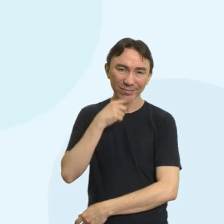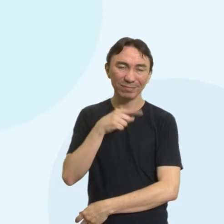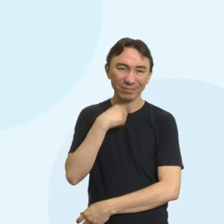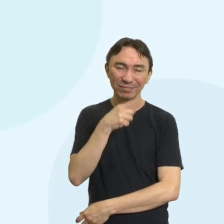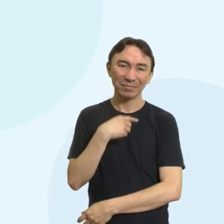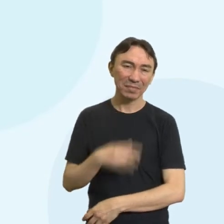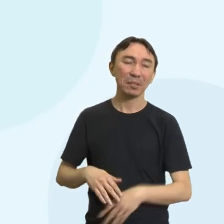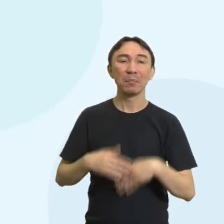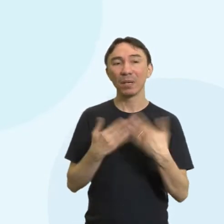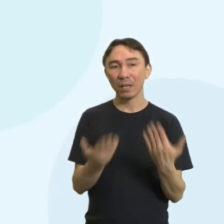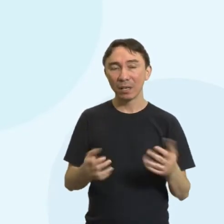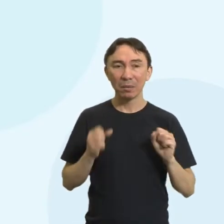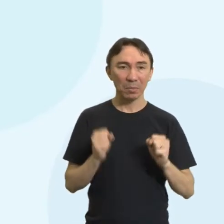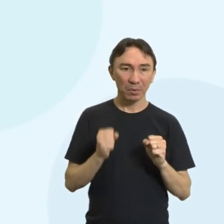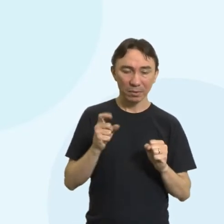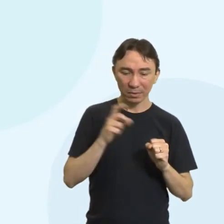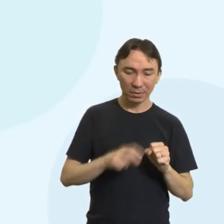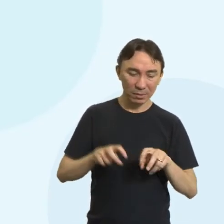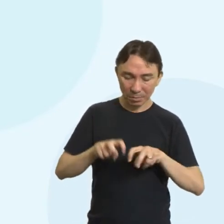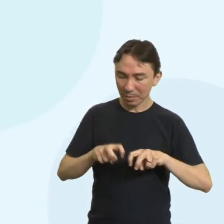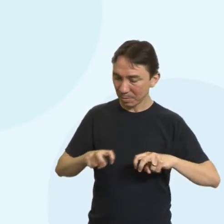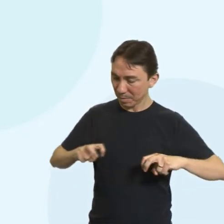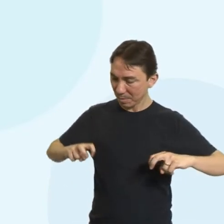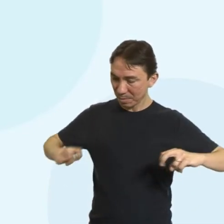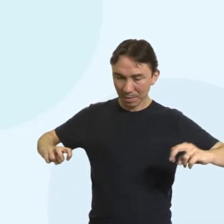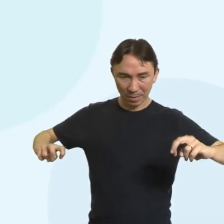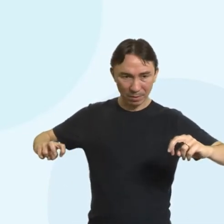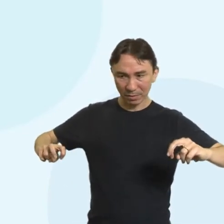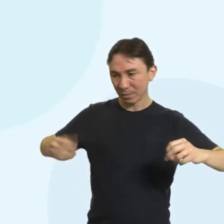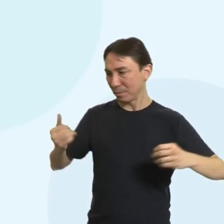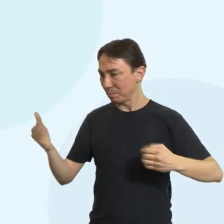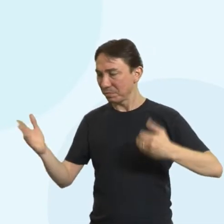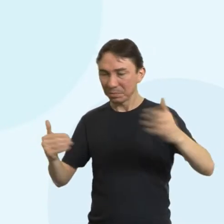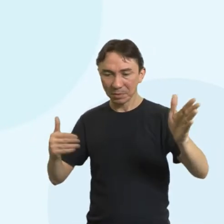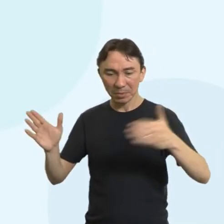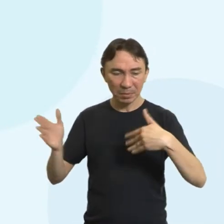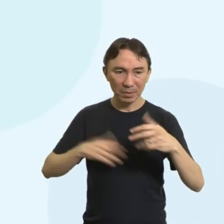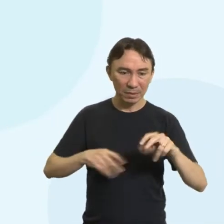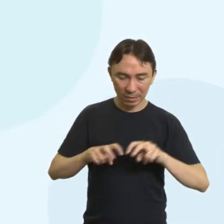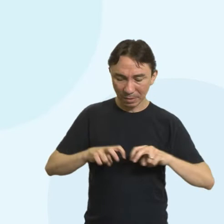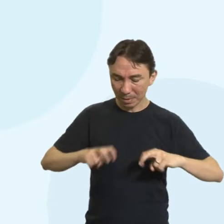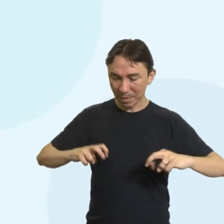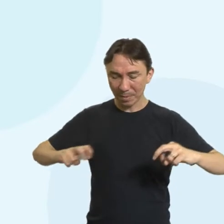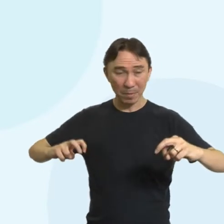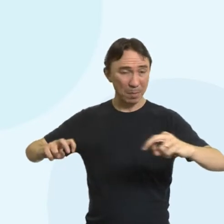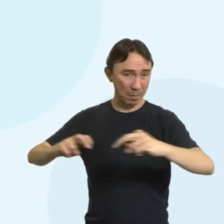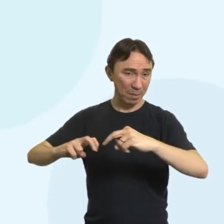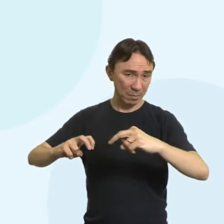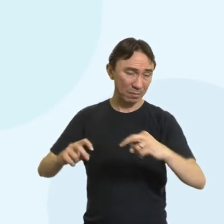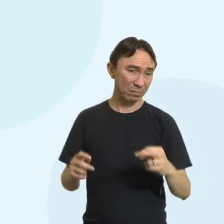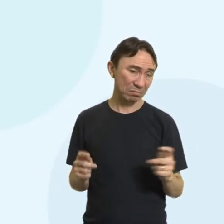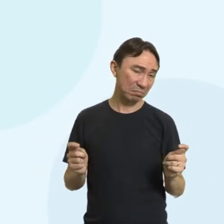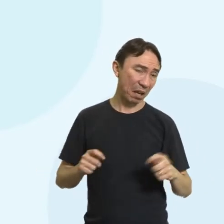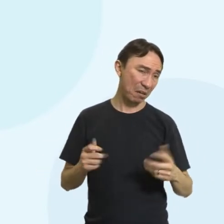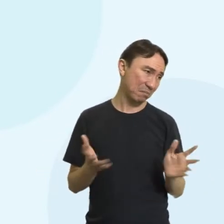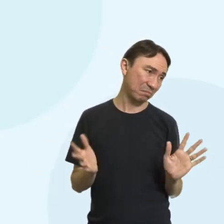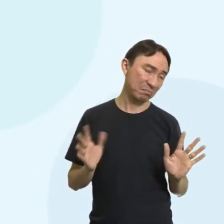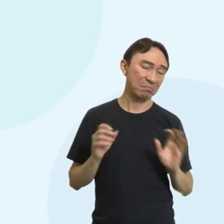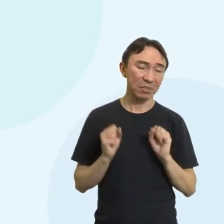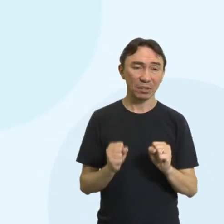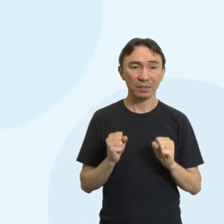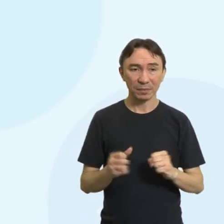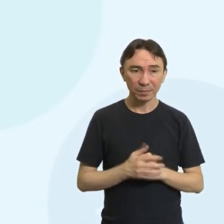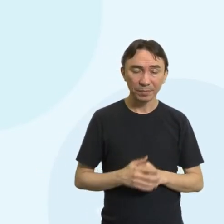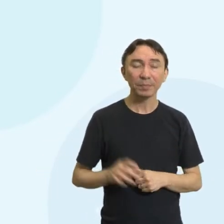jogar lá as carteiras para um canto e eles sentarem no chão ou dentro na mesma carteira, certo? Cada estudante